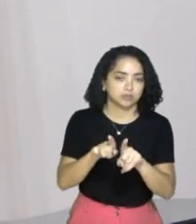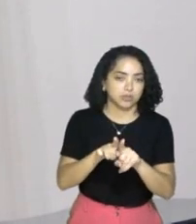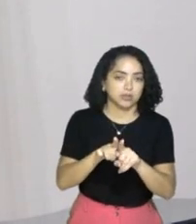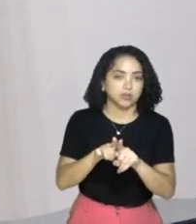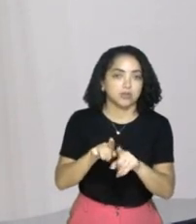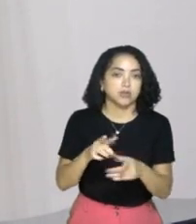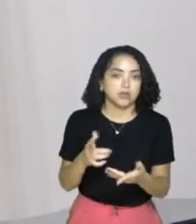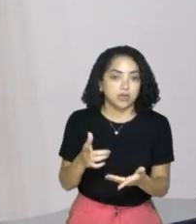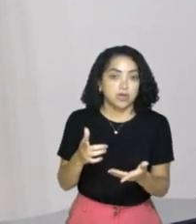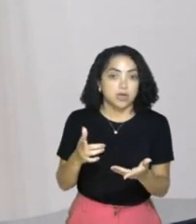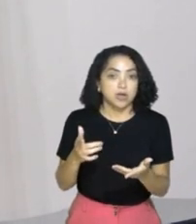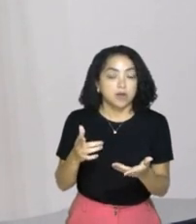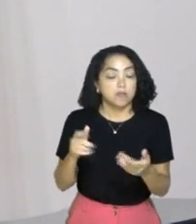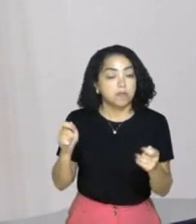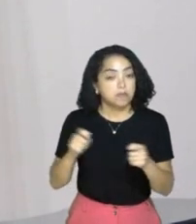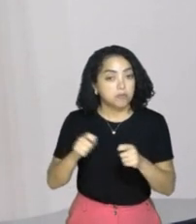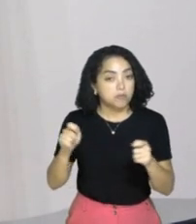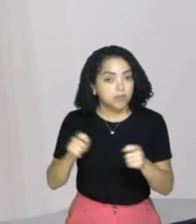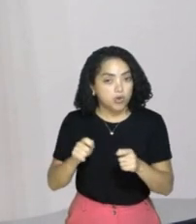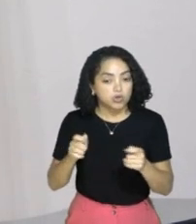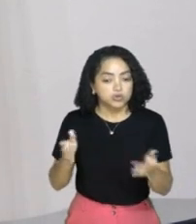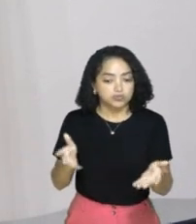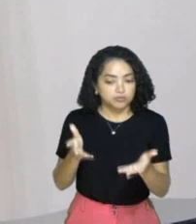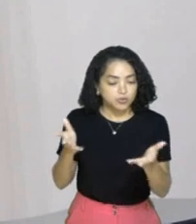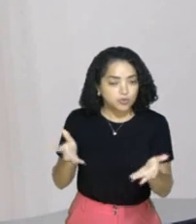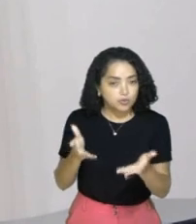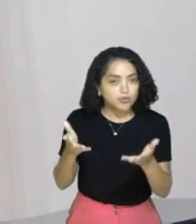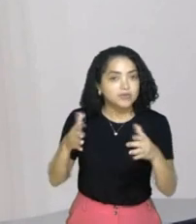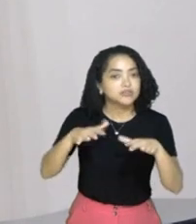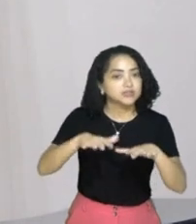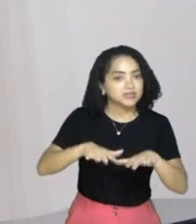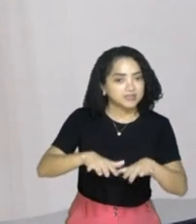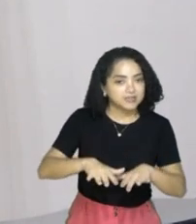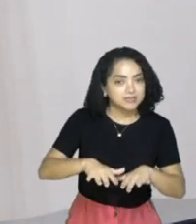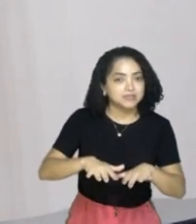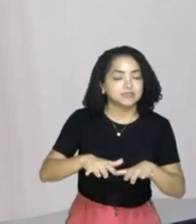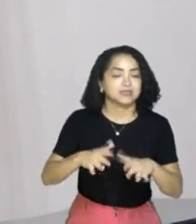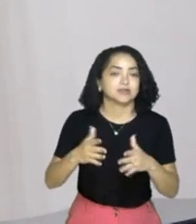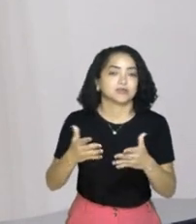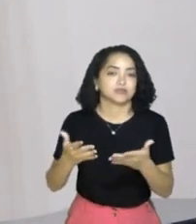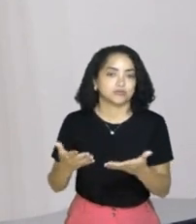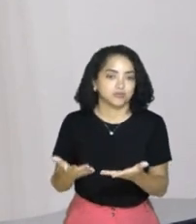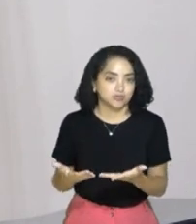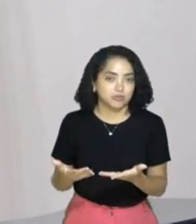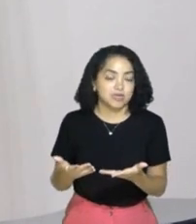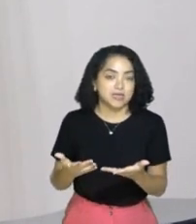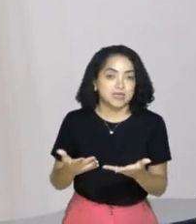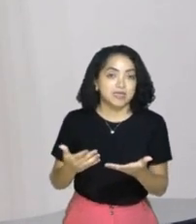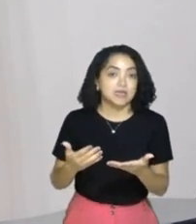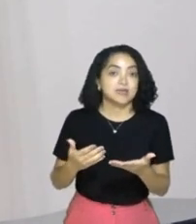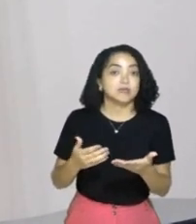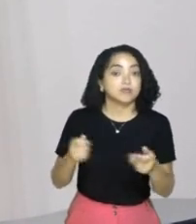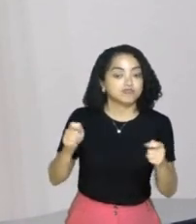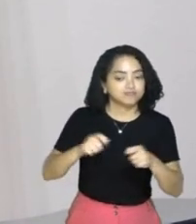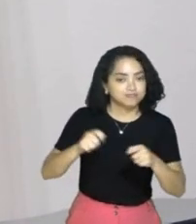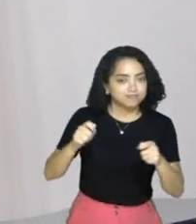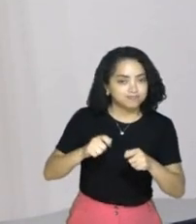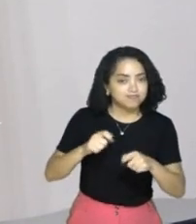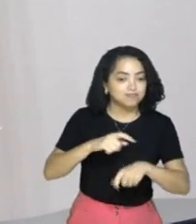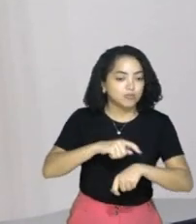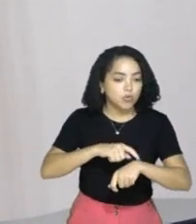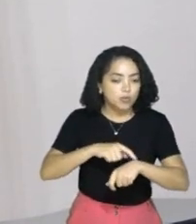pode e promove a integração a inclusão Além de proporcionar os momentos de